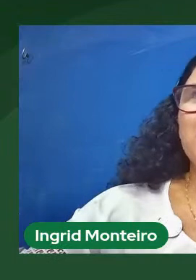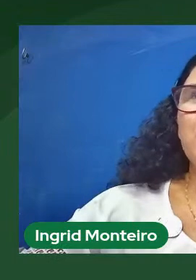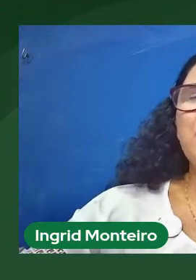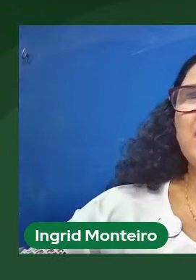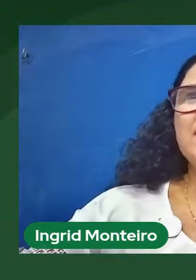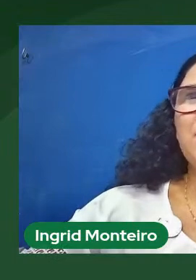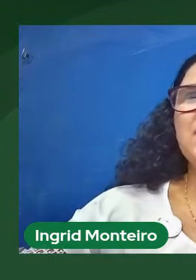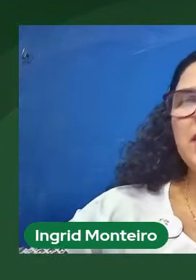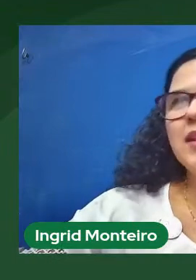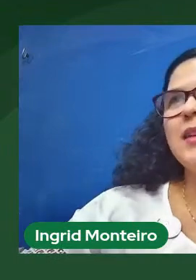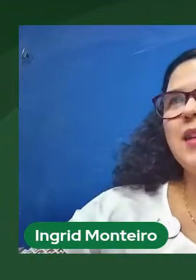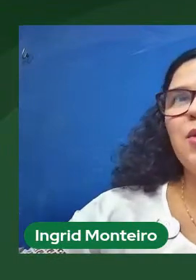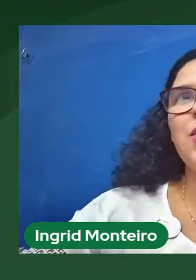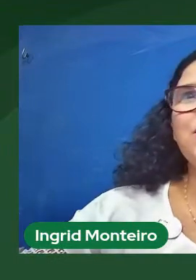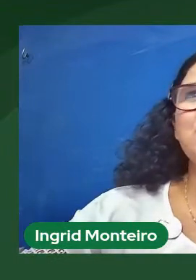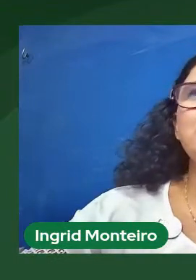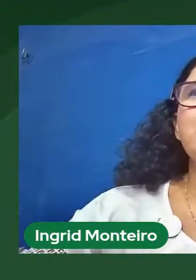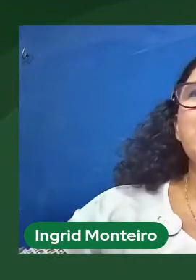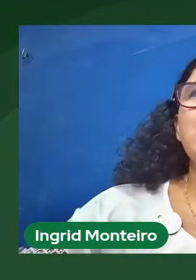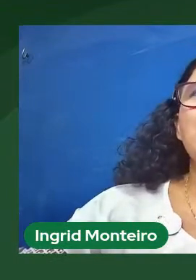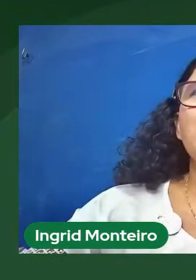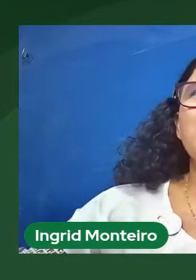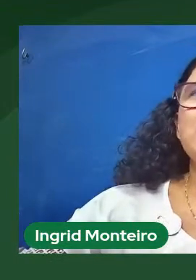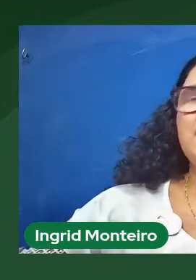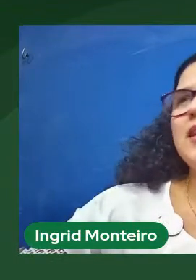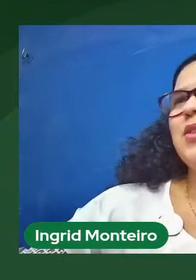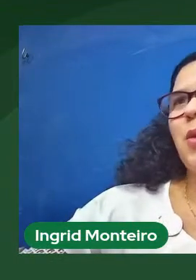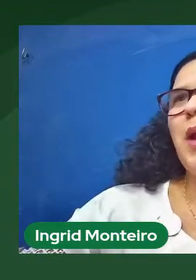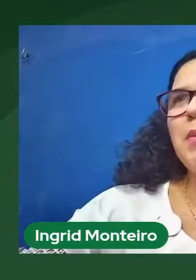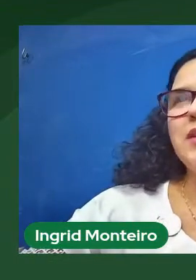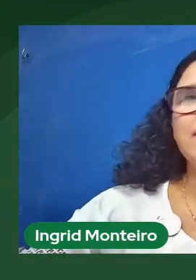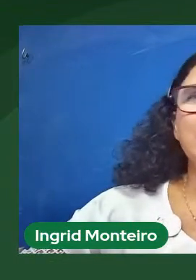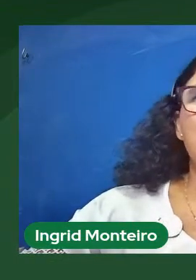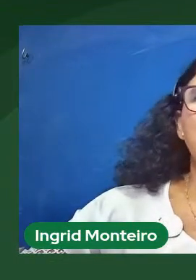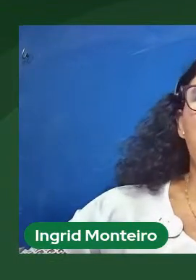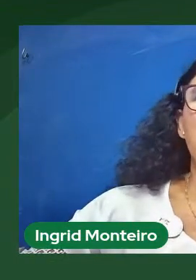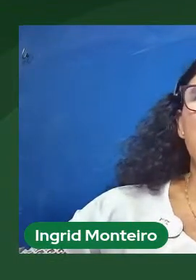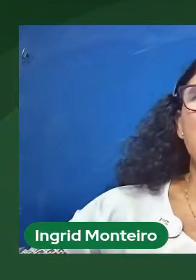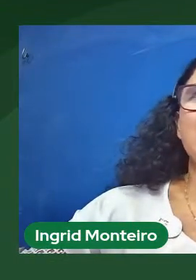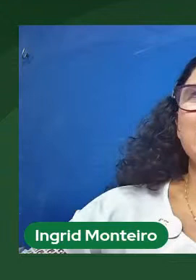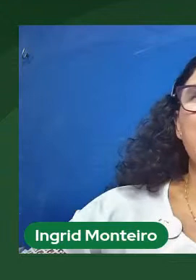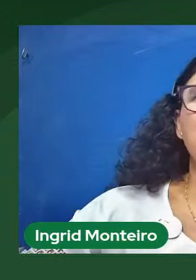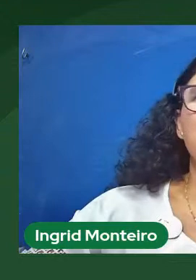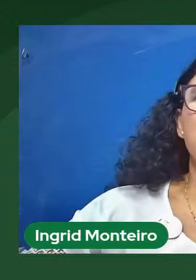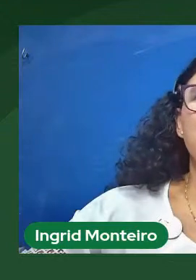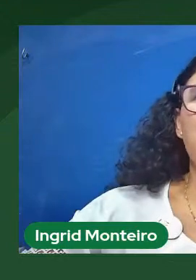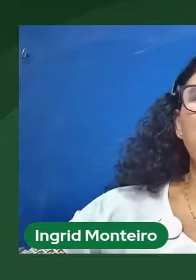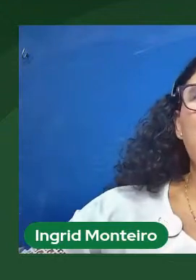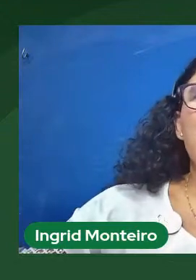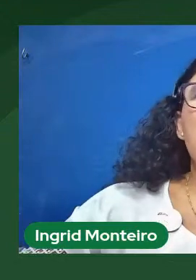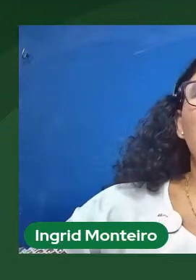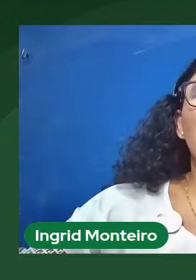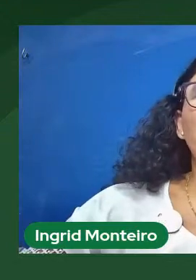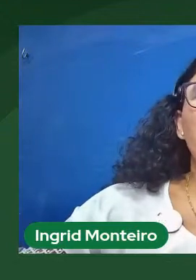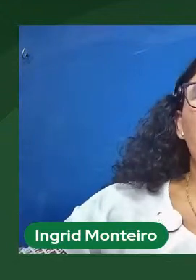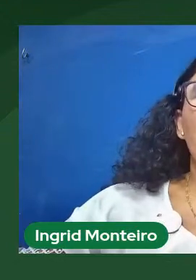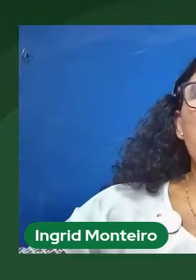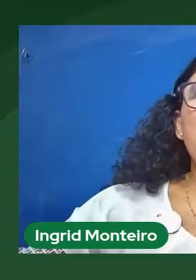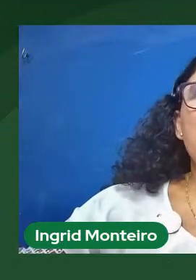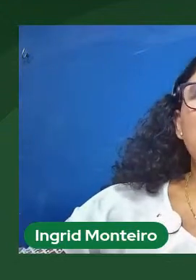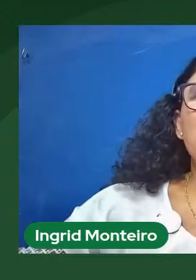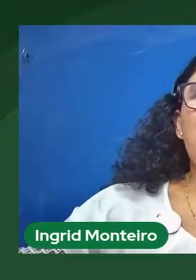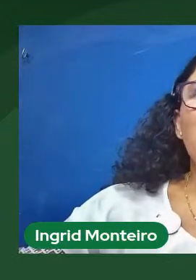e alto astral. Uma impressão que se mantém até hoje, e eu tenho certeza que não só para mim, né? A Milene é a simpatia em pessoa.